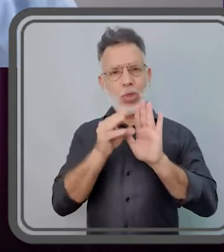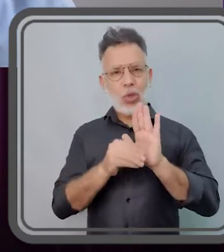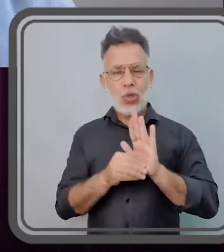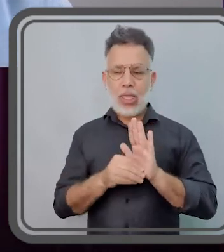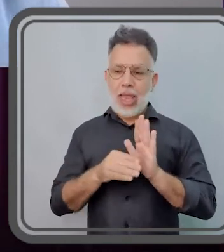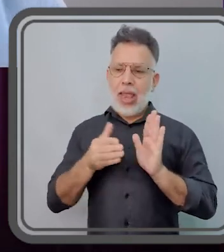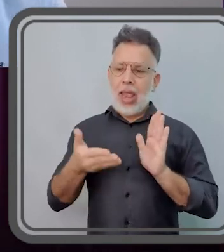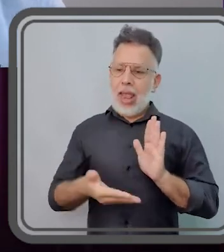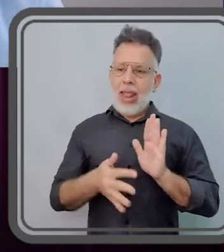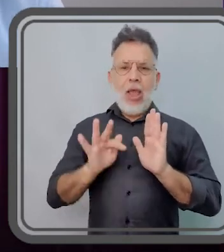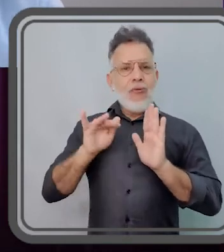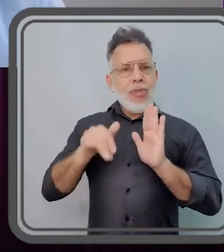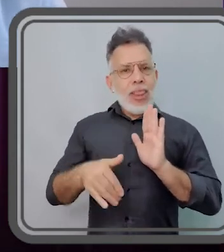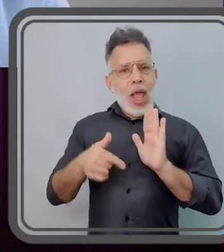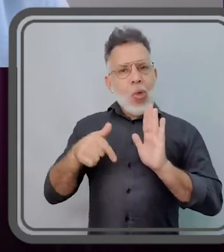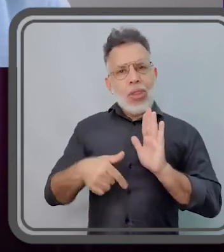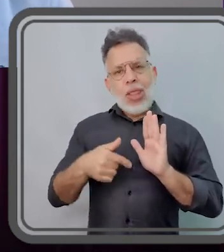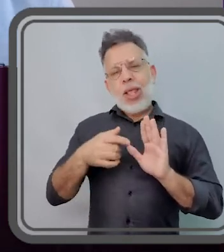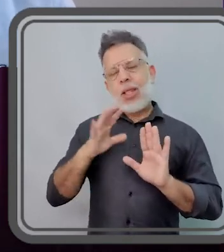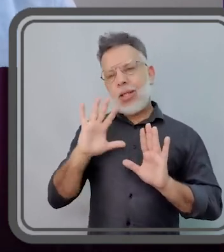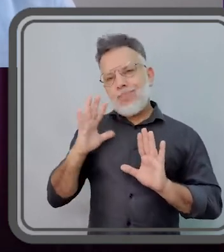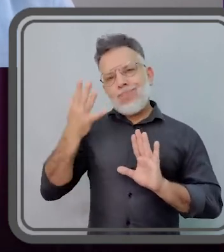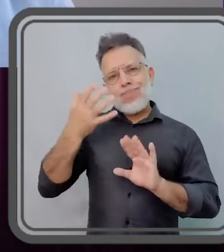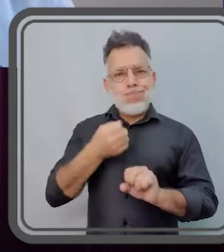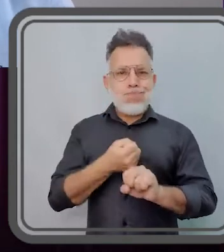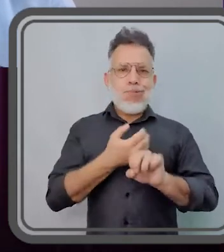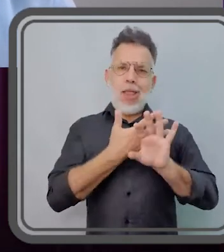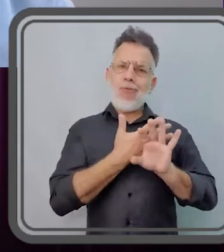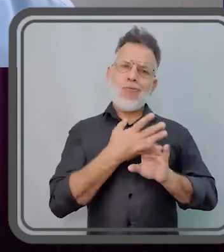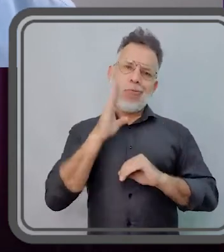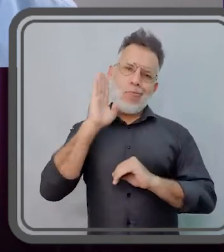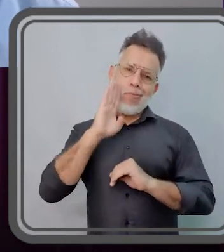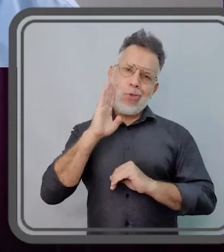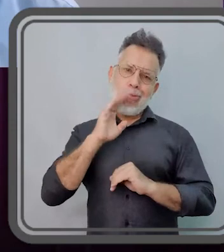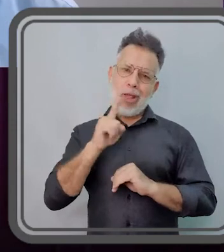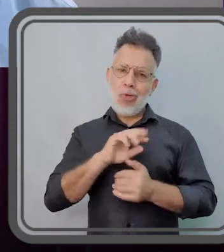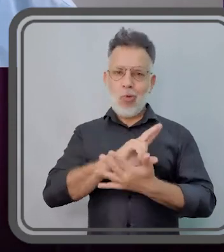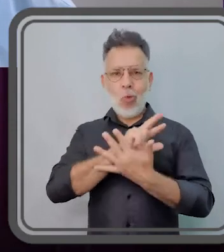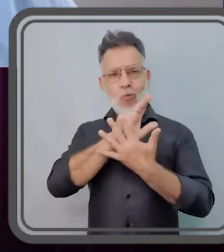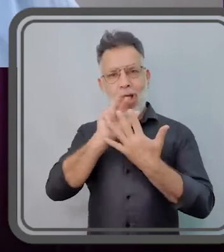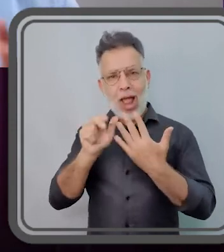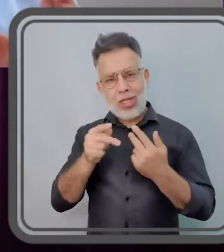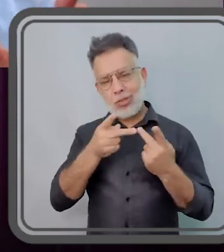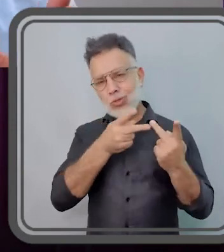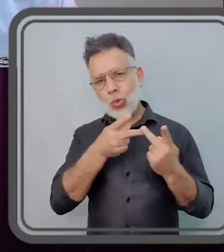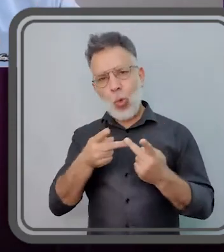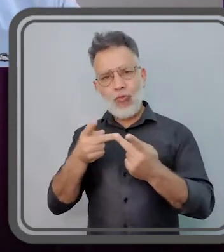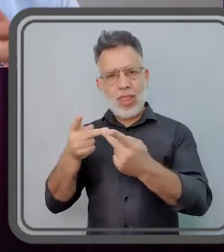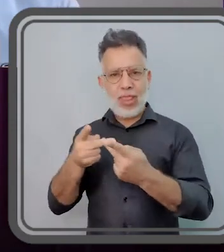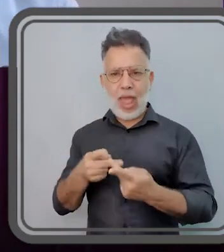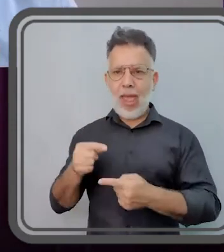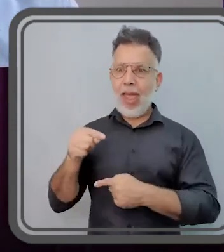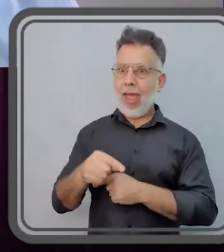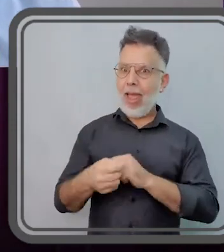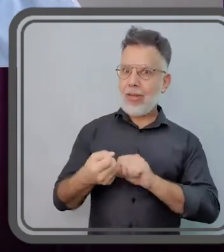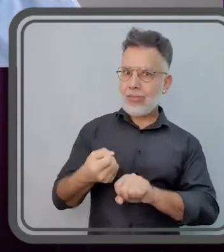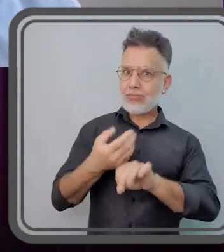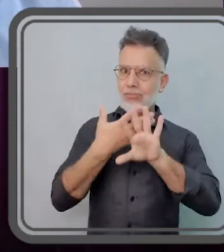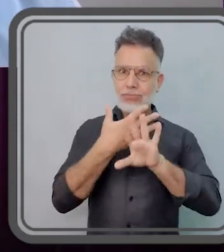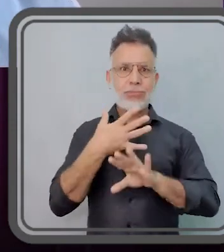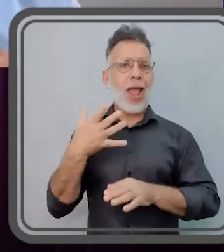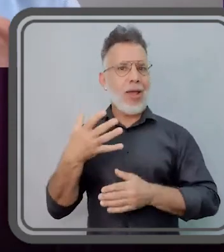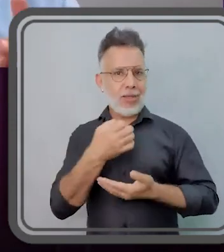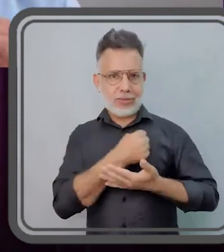na reta final deste evento aqui. Foi super bacana, com vários convidados, né? Esta transmissão fica salva,